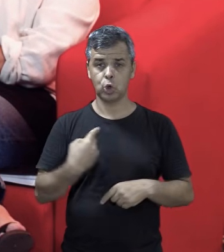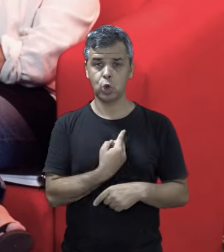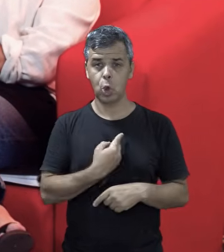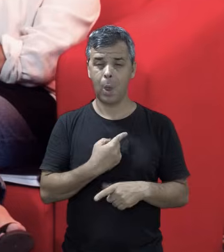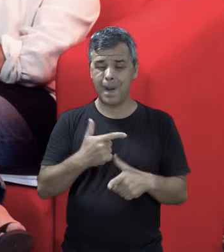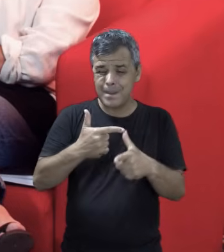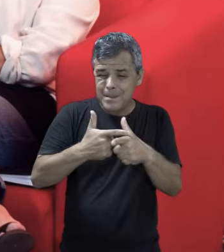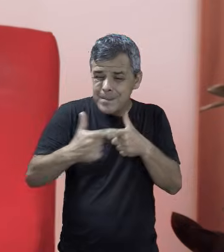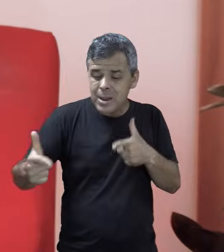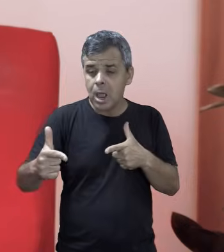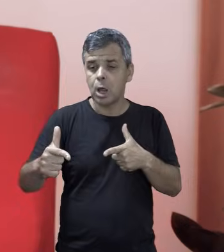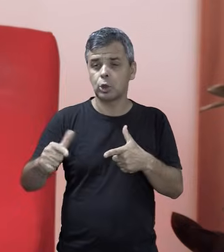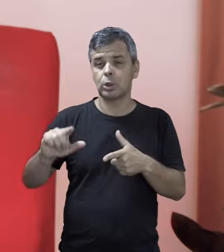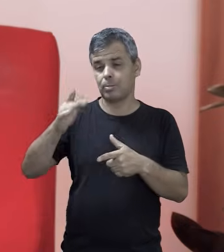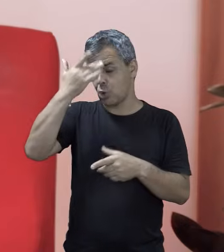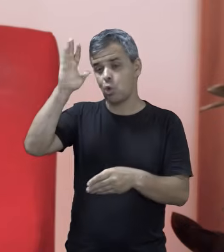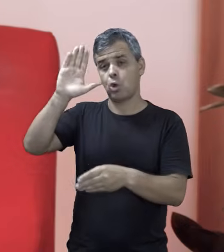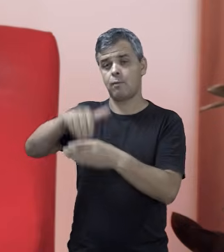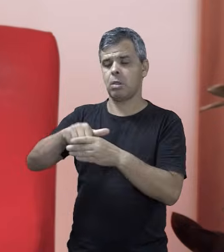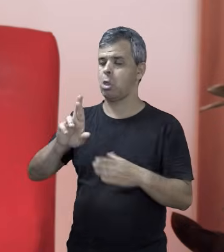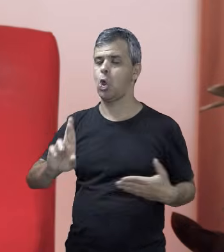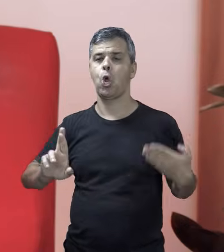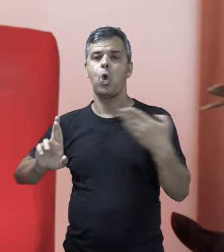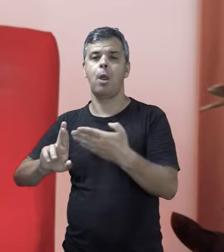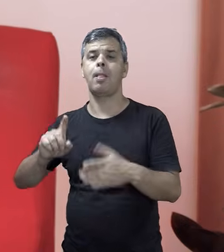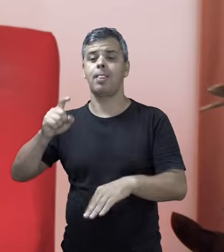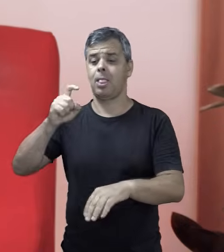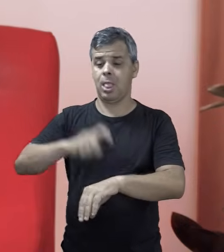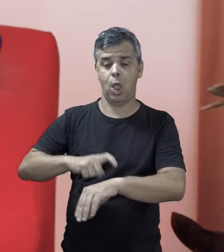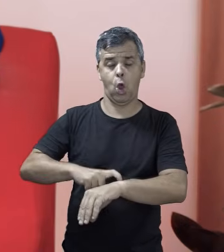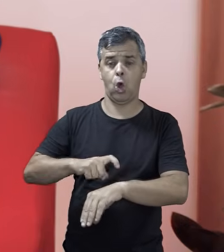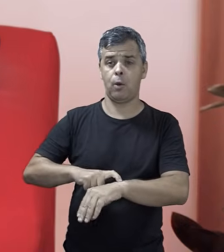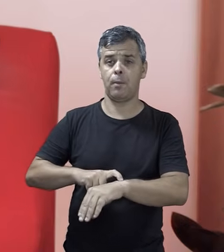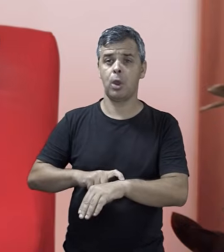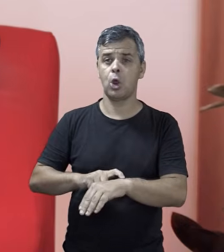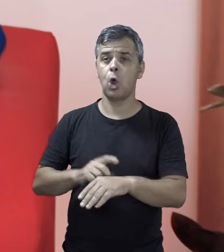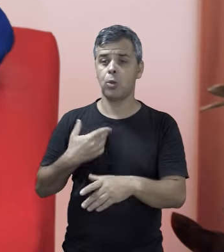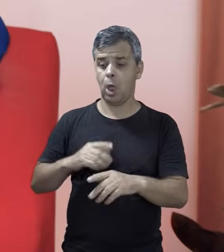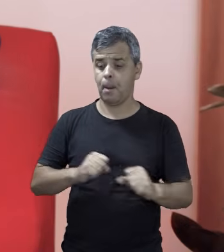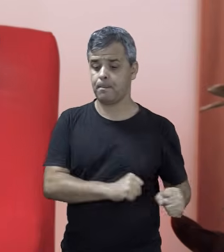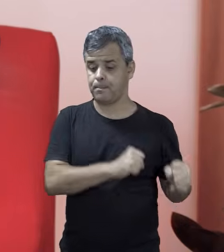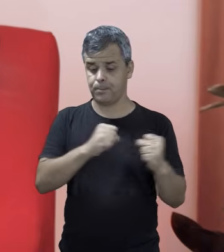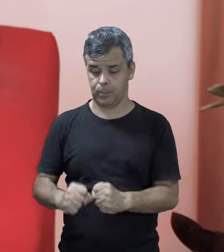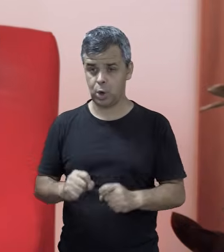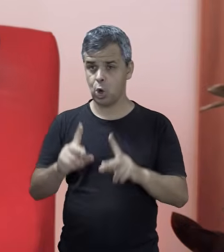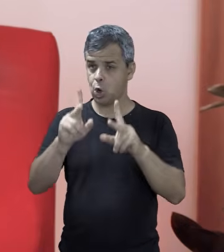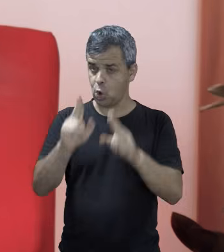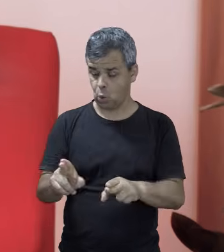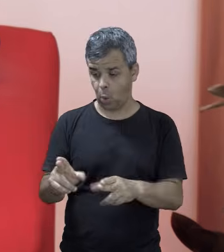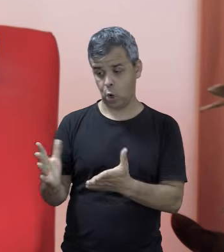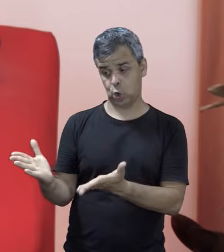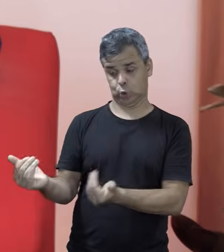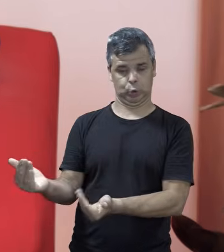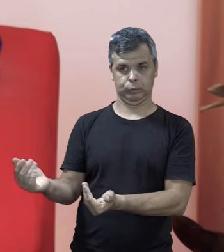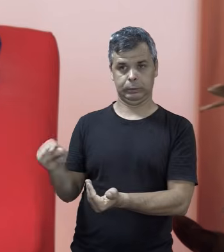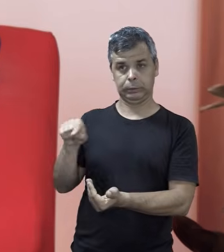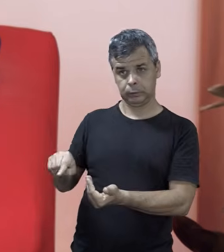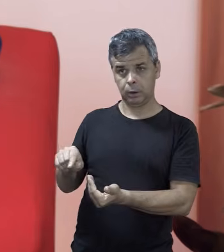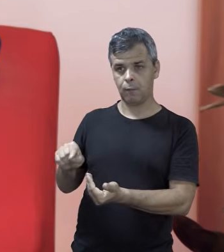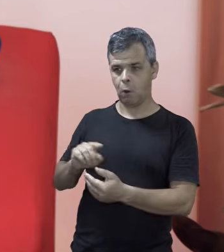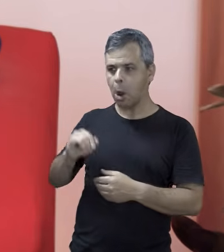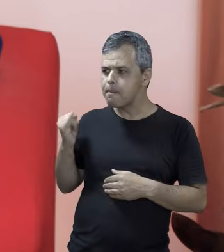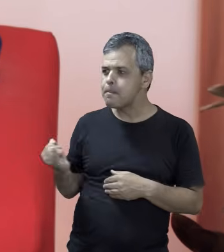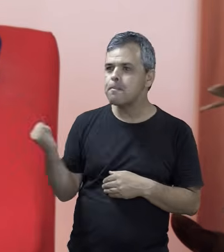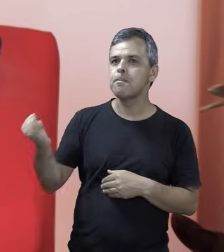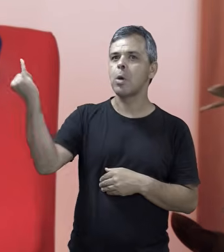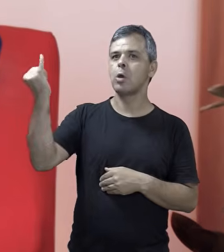metade do eleitorado, mas isso não se representa na hora do espaço de poder. Da mesma forma, a juventude. A juventude foi